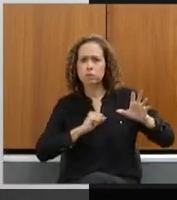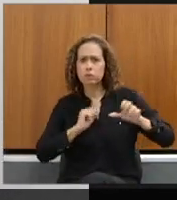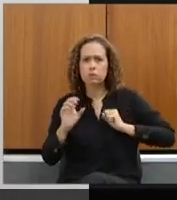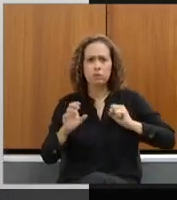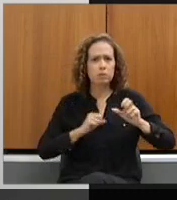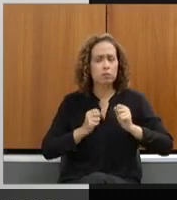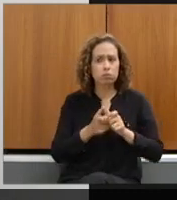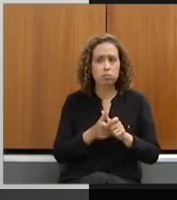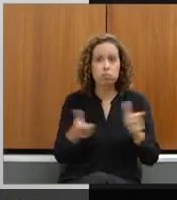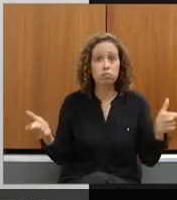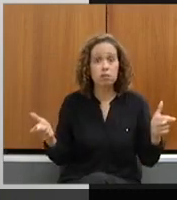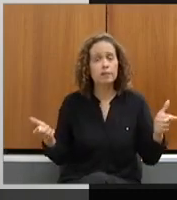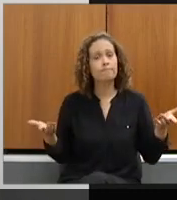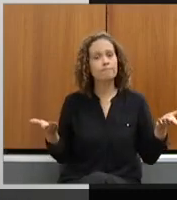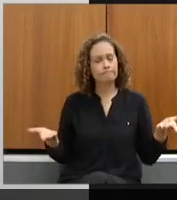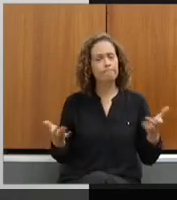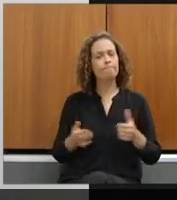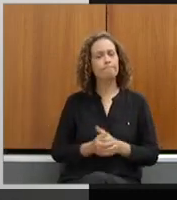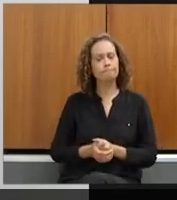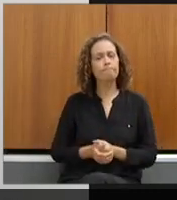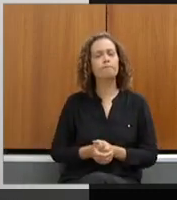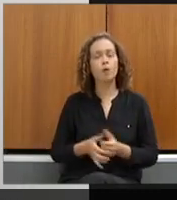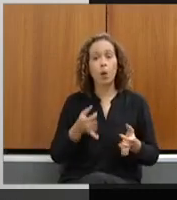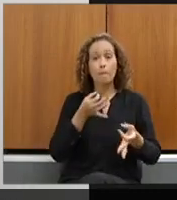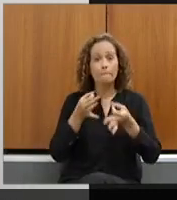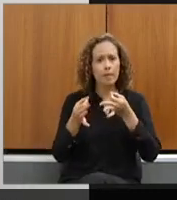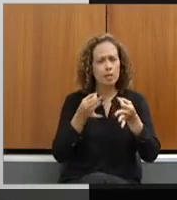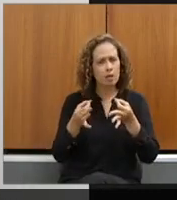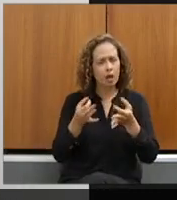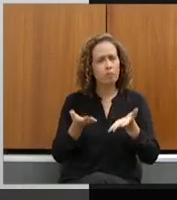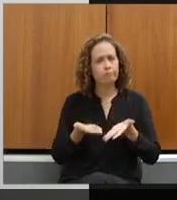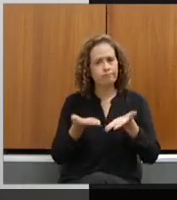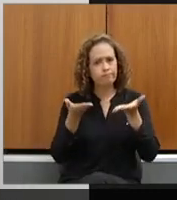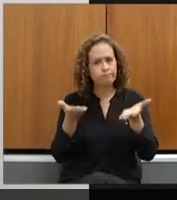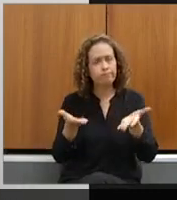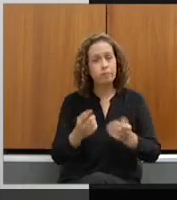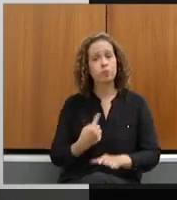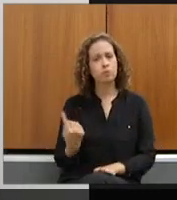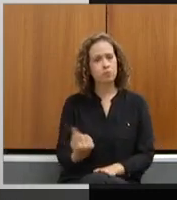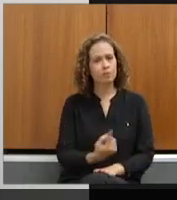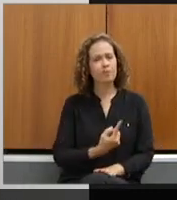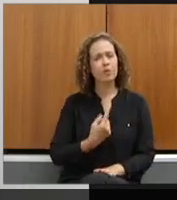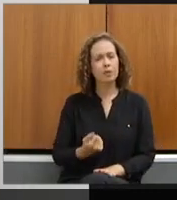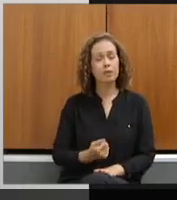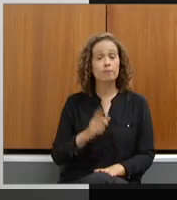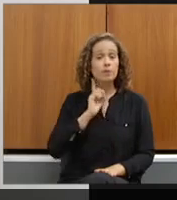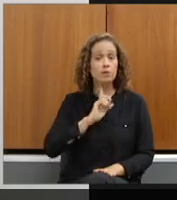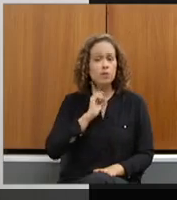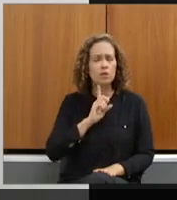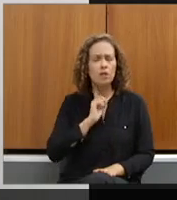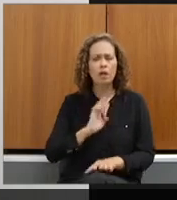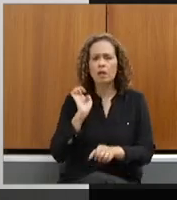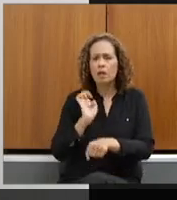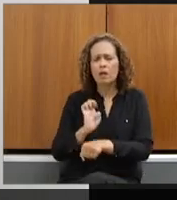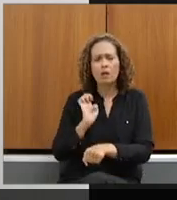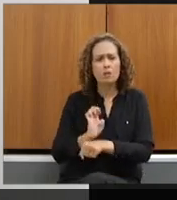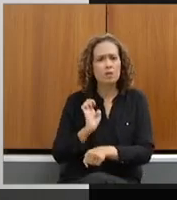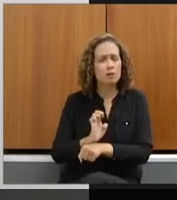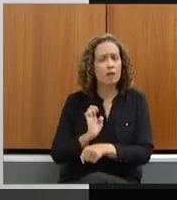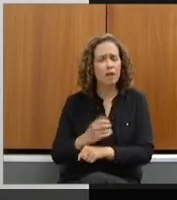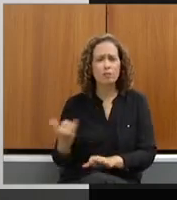elas estão por aí então queria deixar essa opinião Nossa nós precisamos Minas Gerais é um estado politicamente